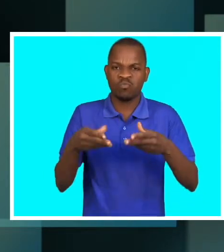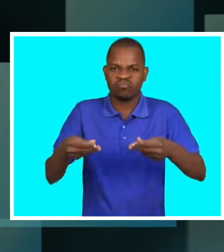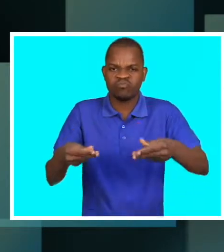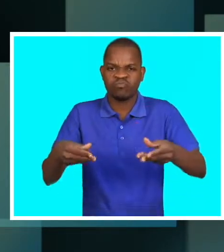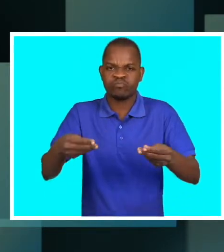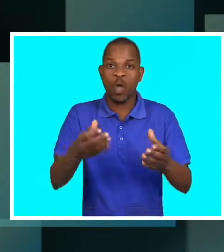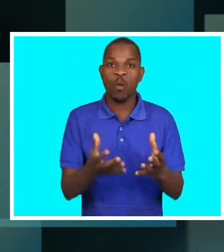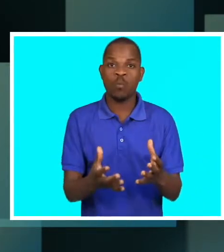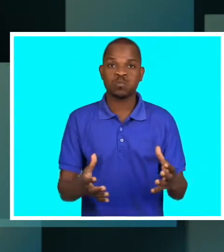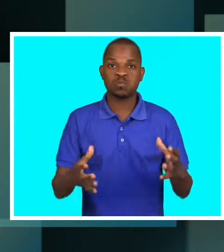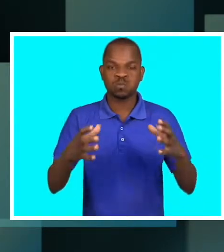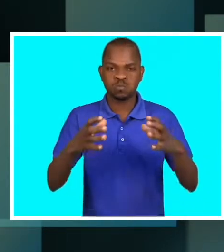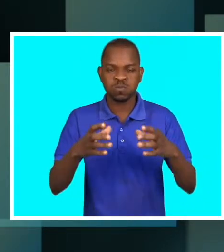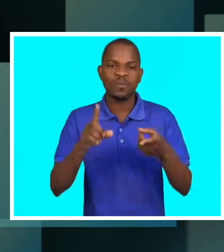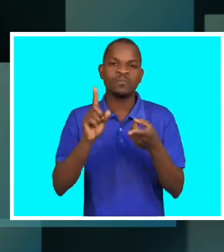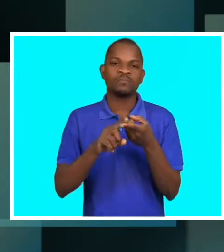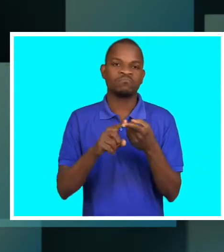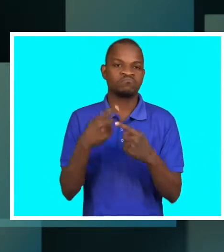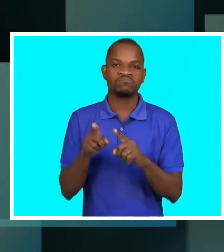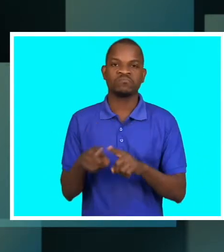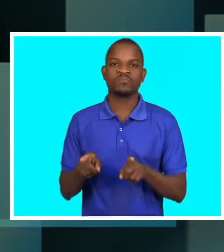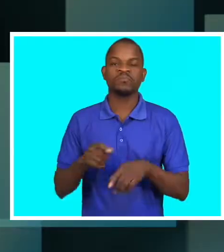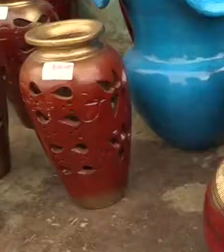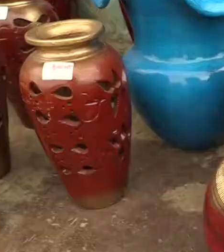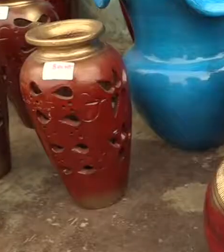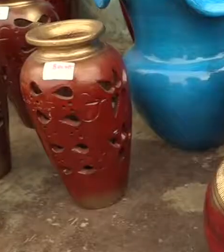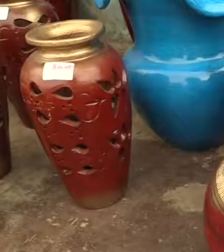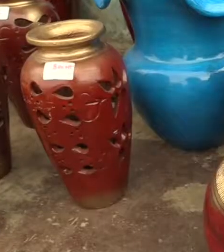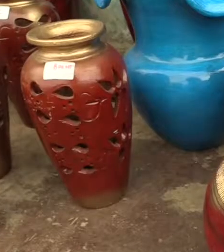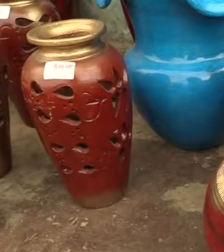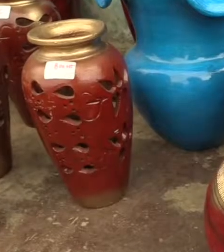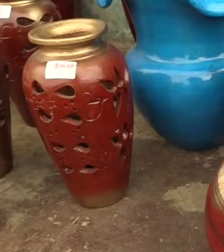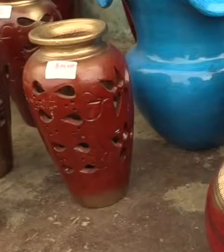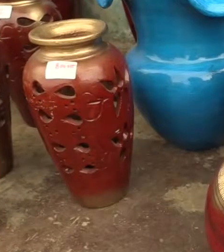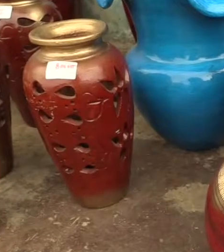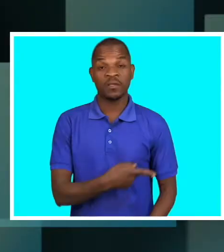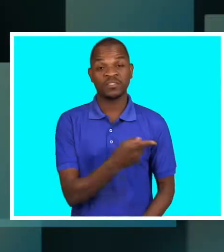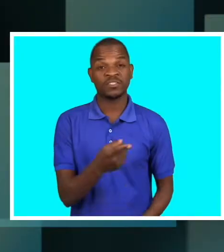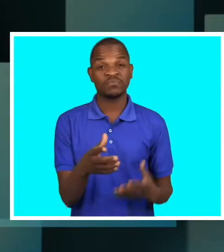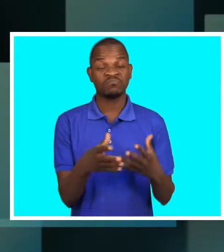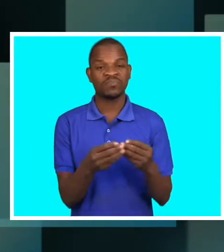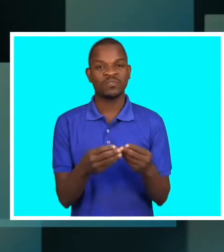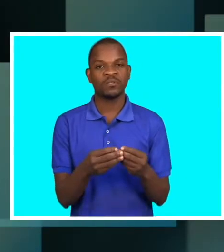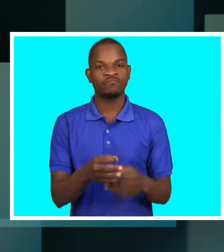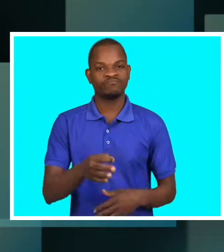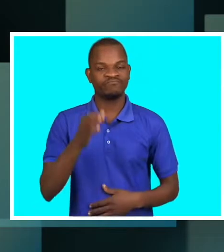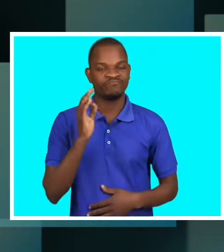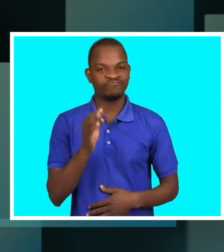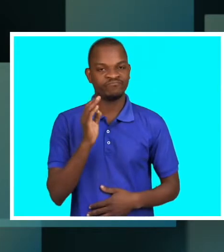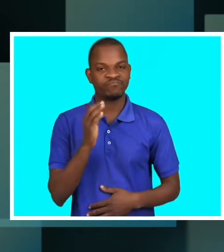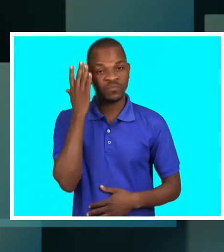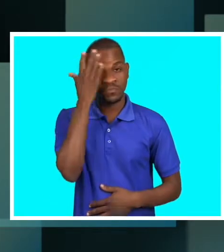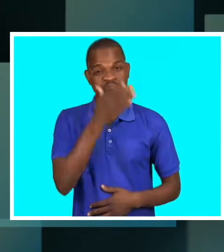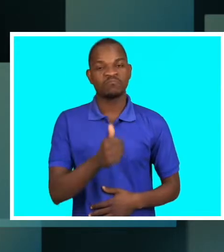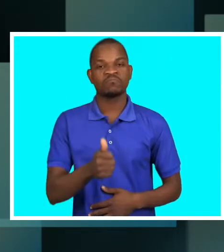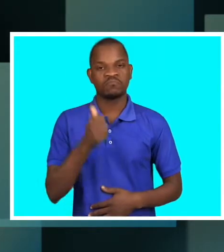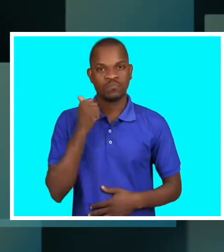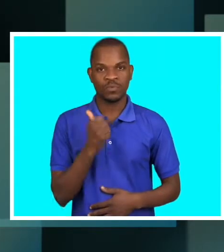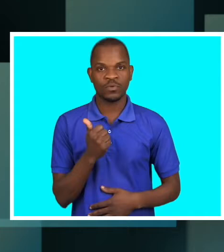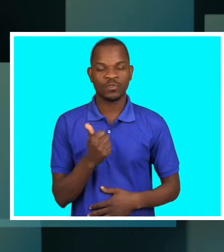pequeno artesanato de benefício de vaso são produtos fantásticos